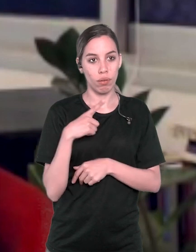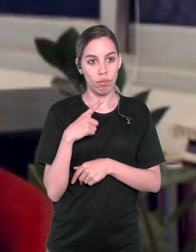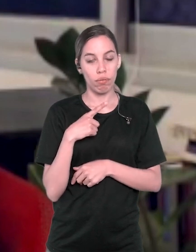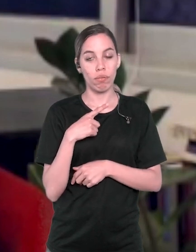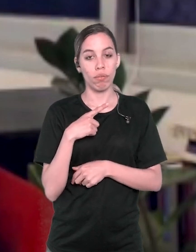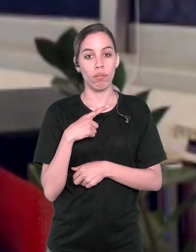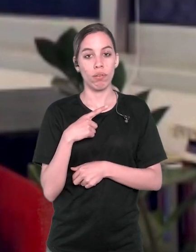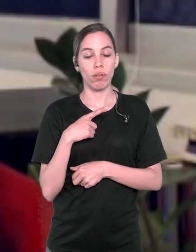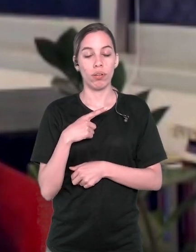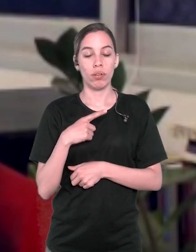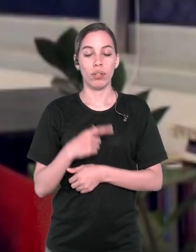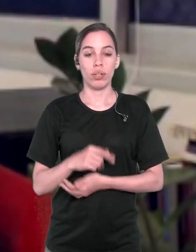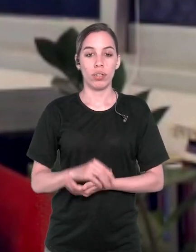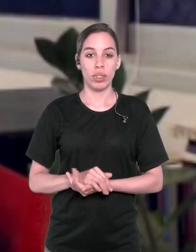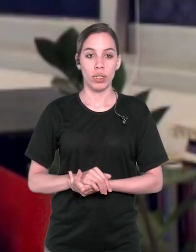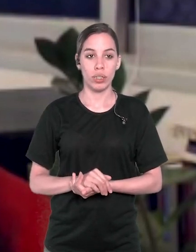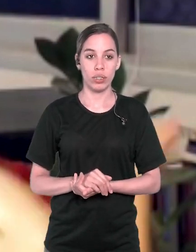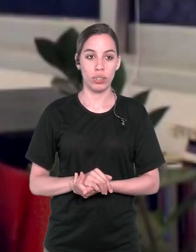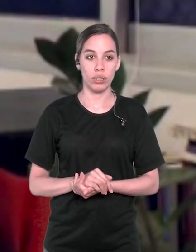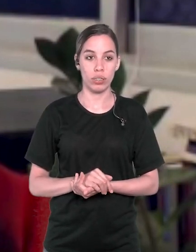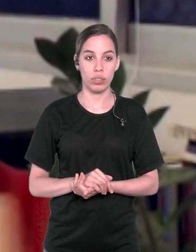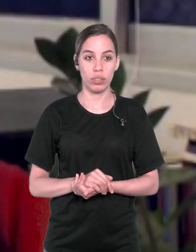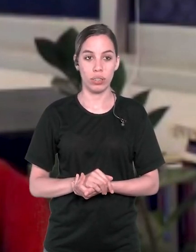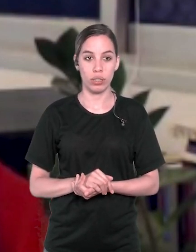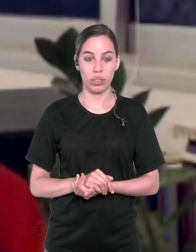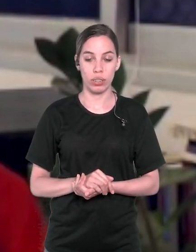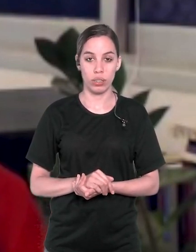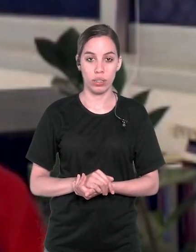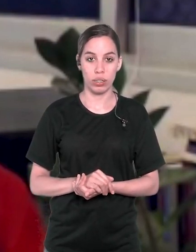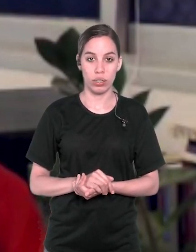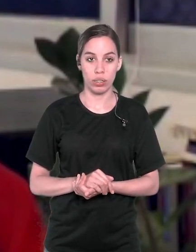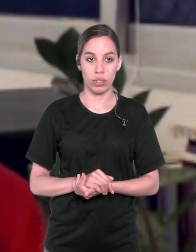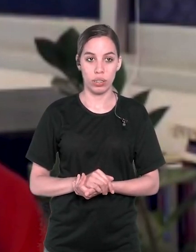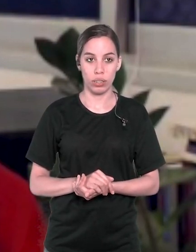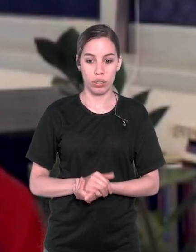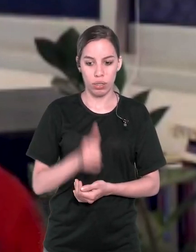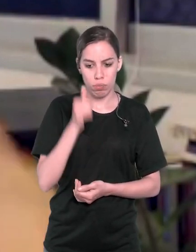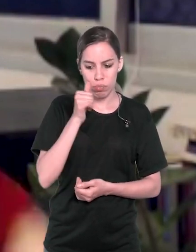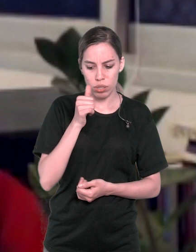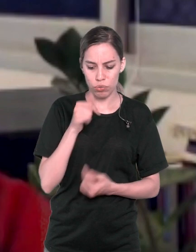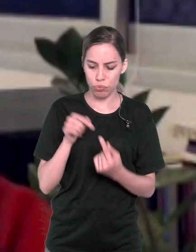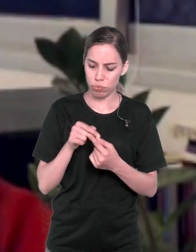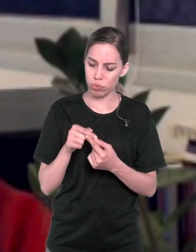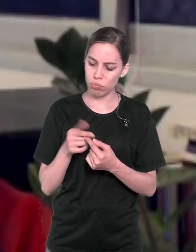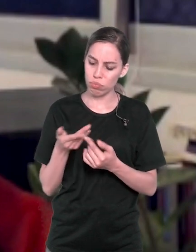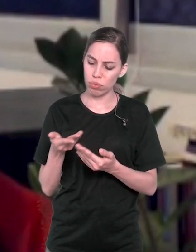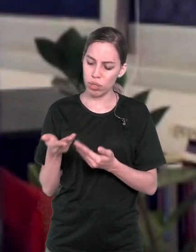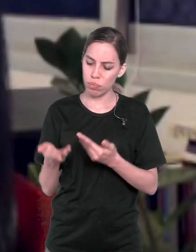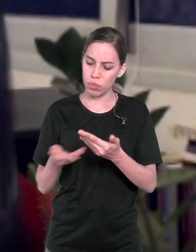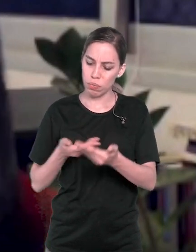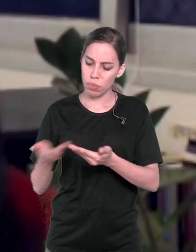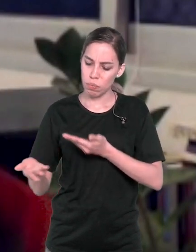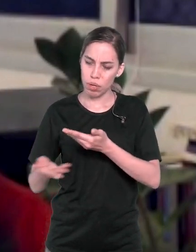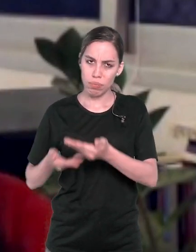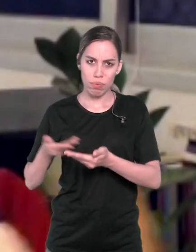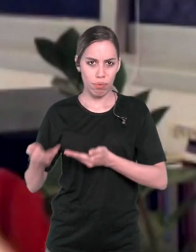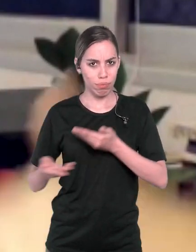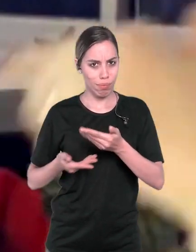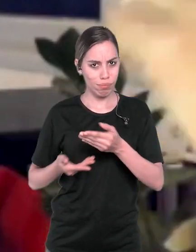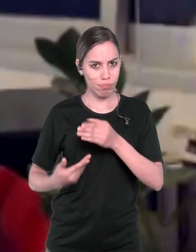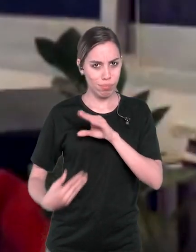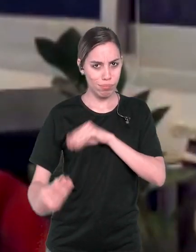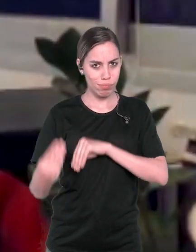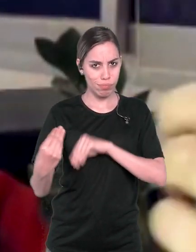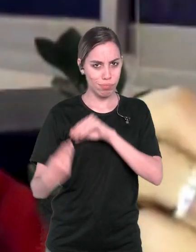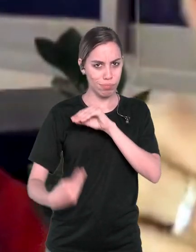personagem, a GH, com essa barata. E nesse processo